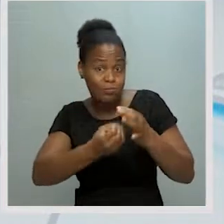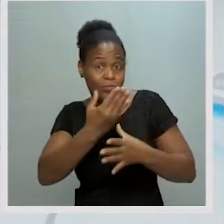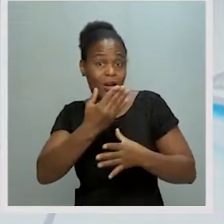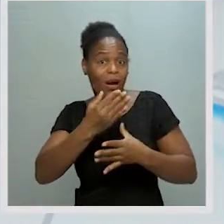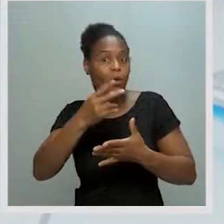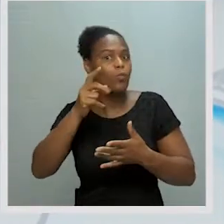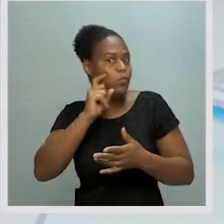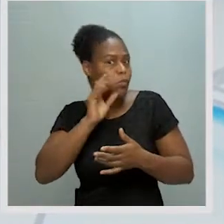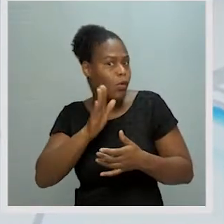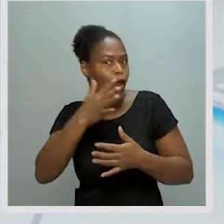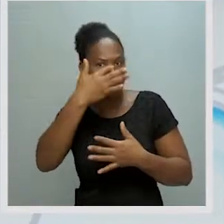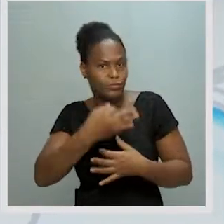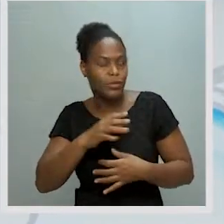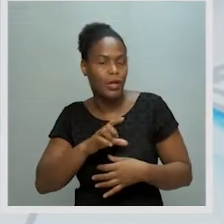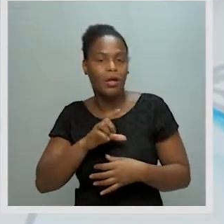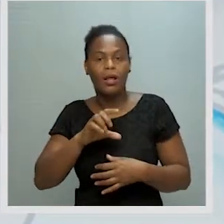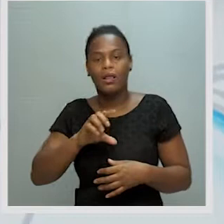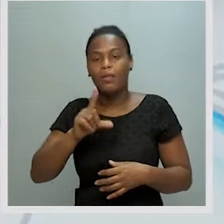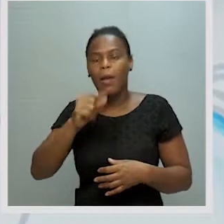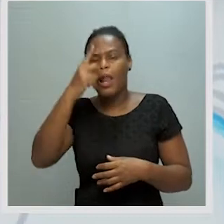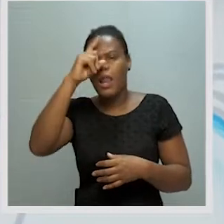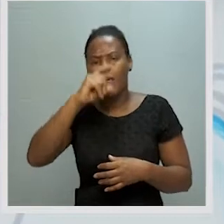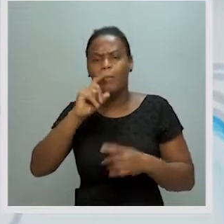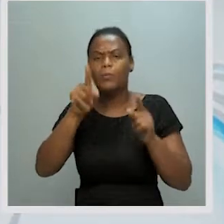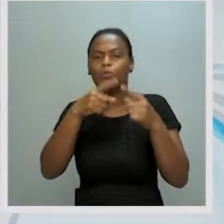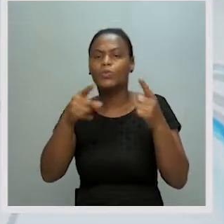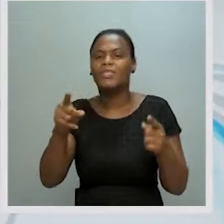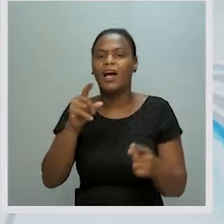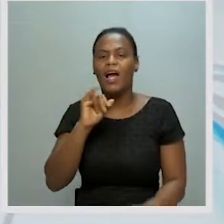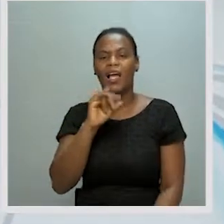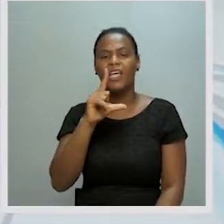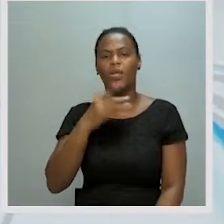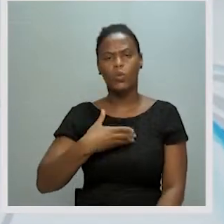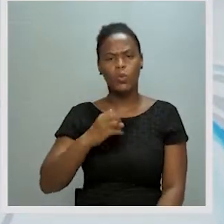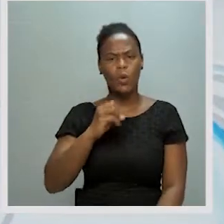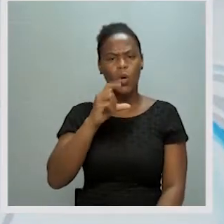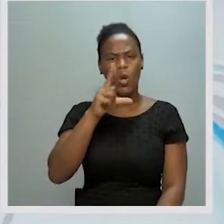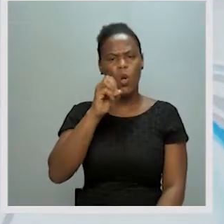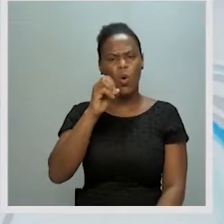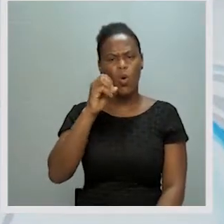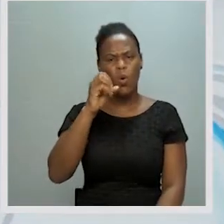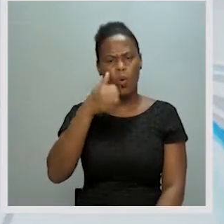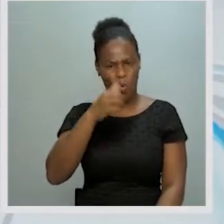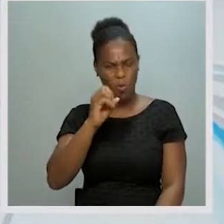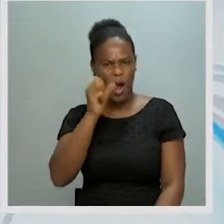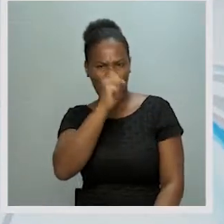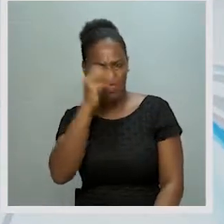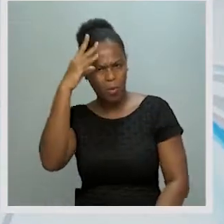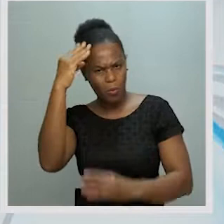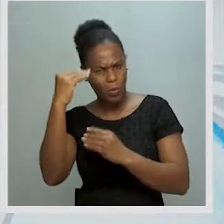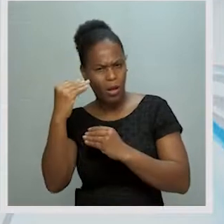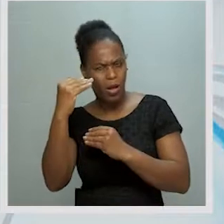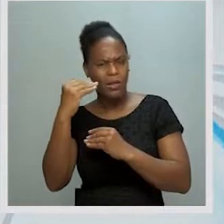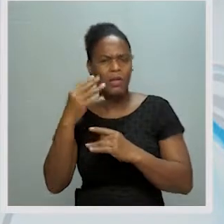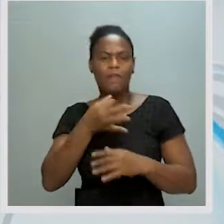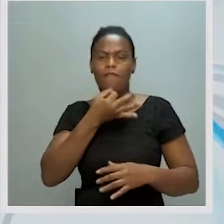verdade, lembro-me agora de uma música do Ildo Lobo que fala do intelectual. Muita gente hoje tem muitas ideias. Estamos a viver num mundo